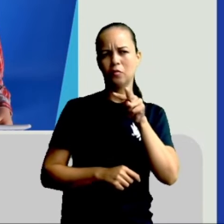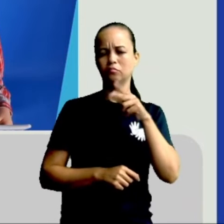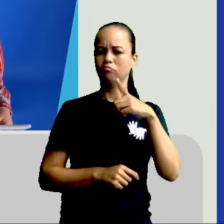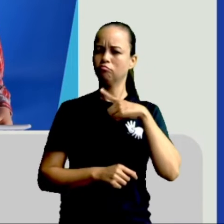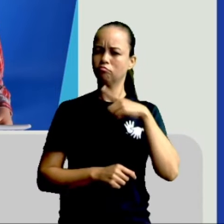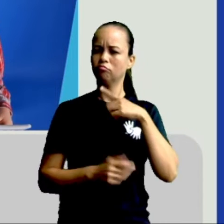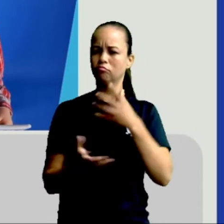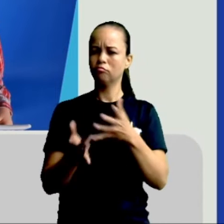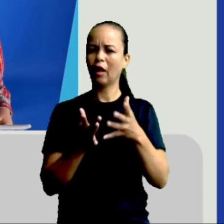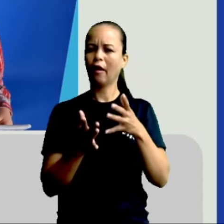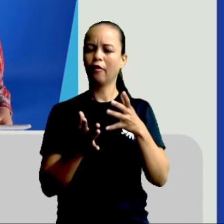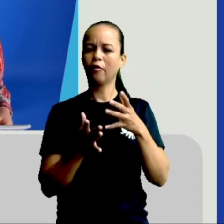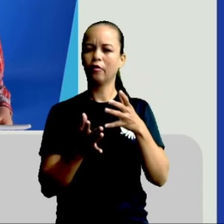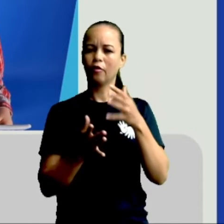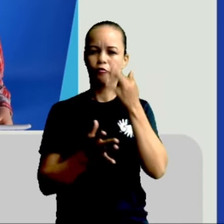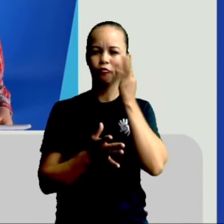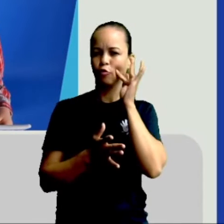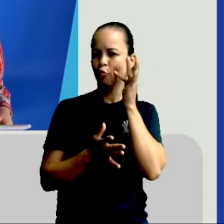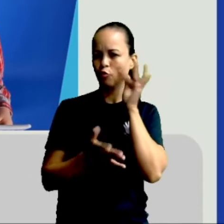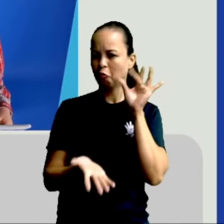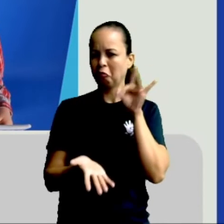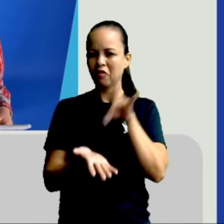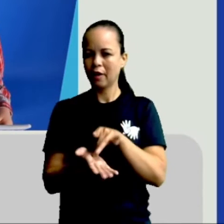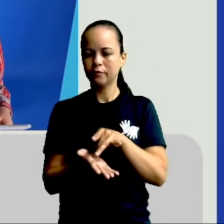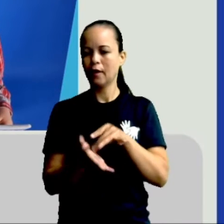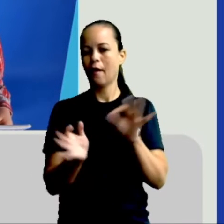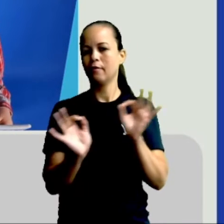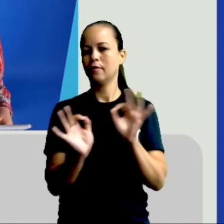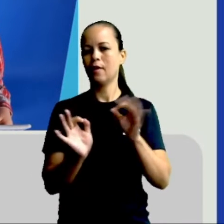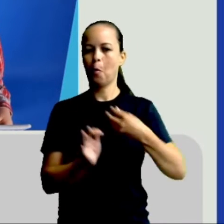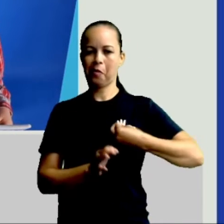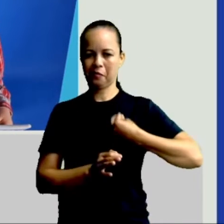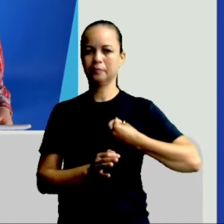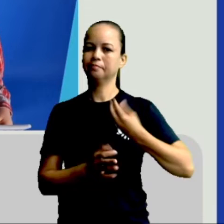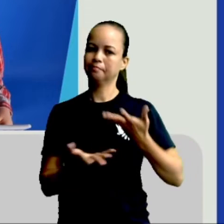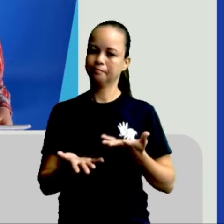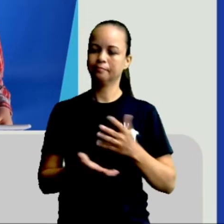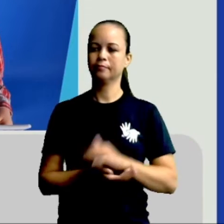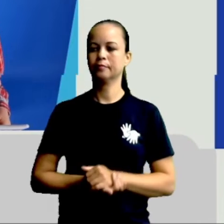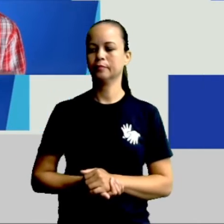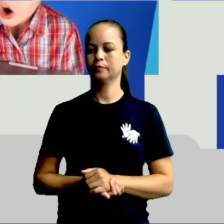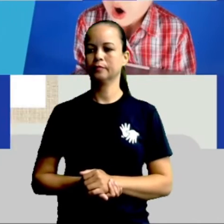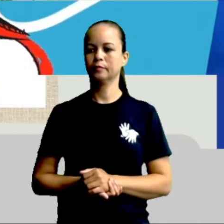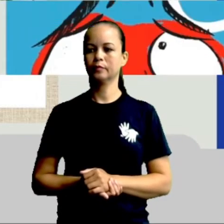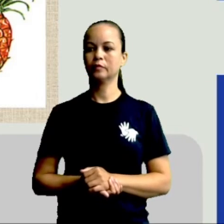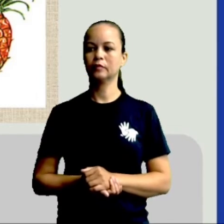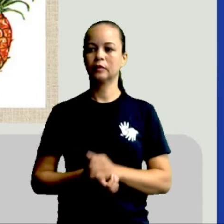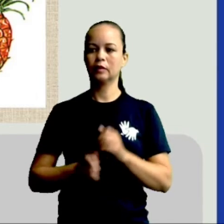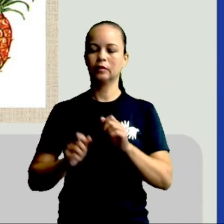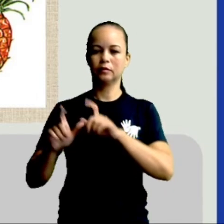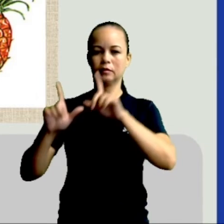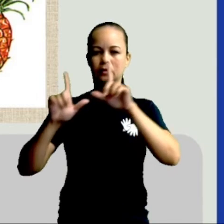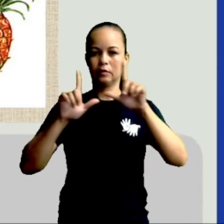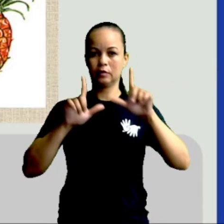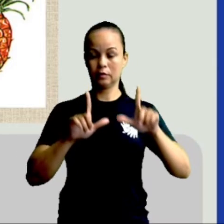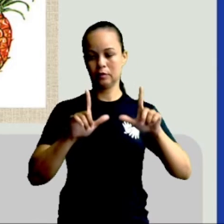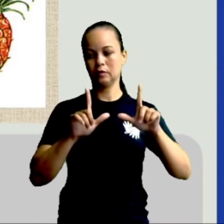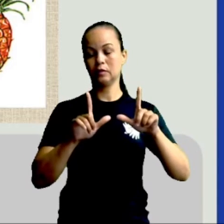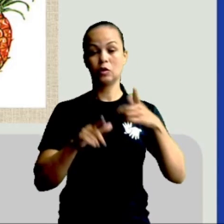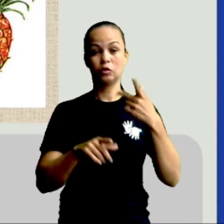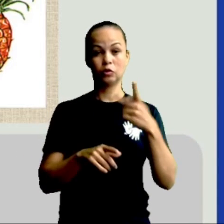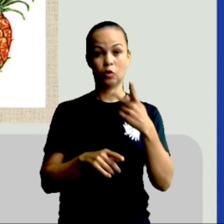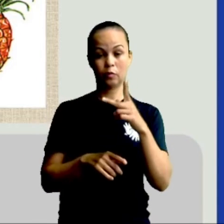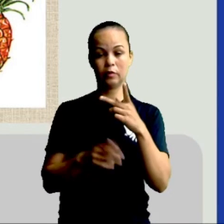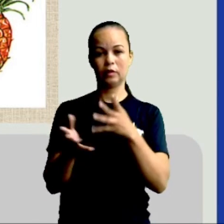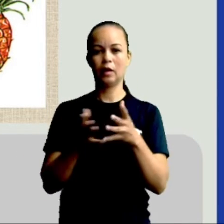frutos que não são verdadeiros. Por favor, produção, abre a nossa próxima imagem. A gente vai falar um pouquinho nesse momento, você precisa saber sobre os